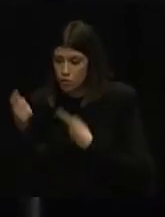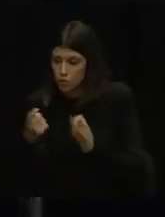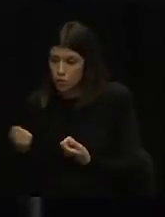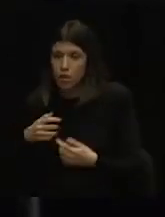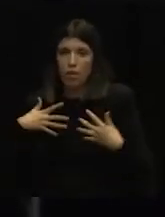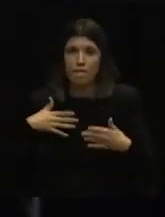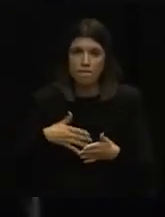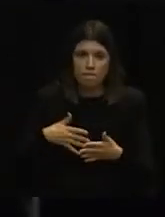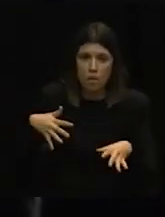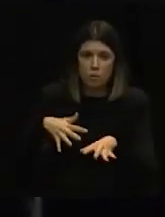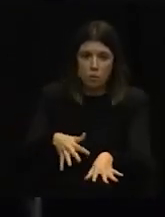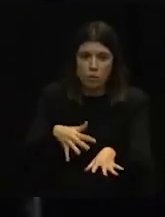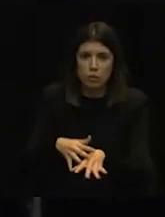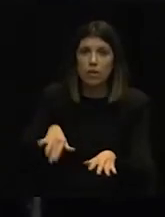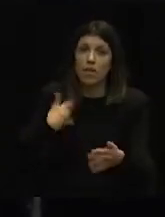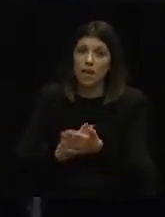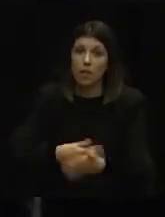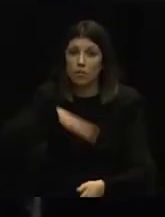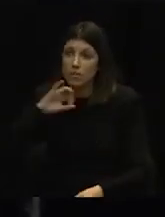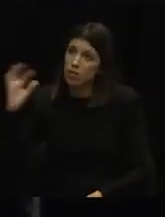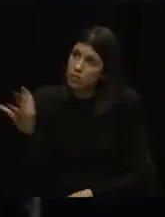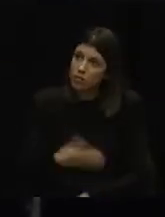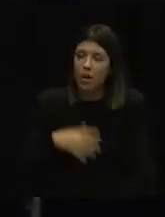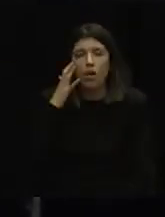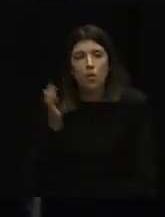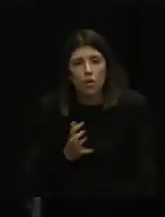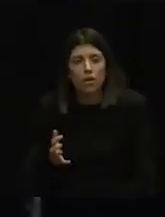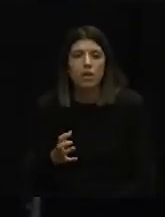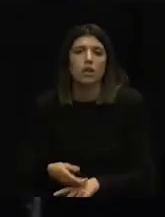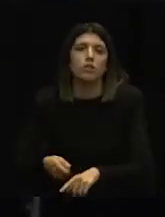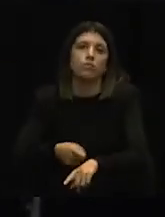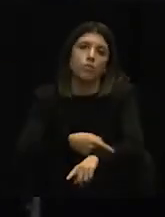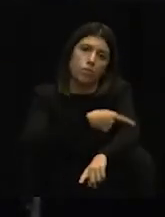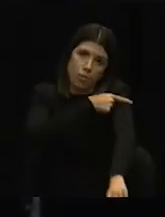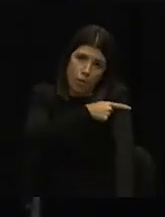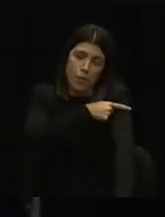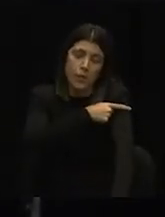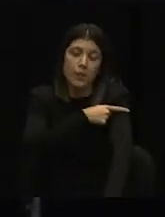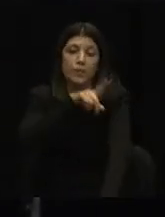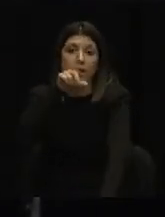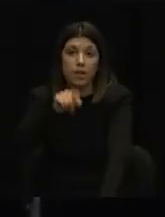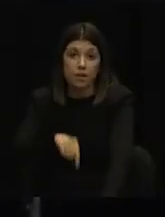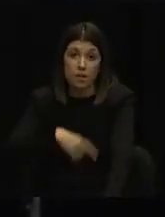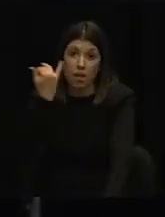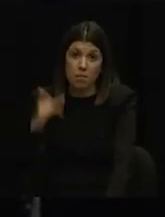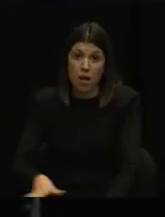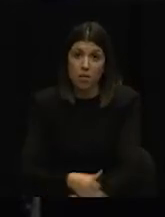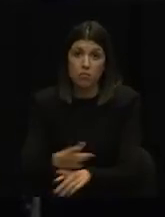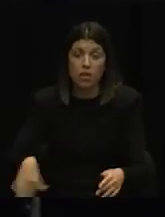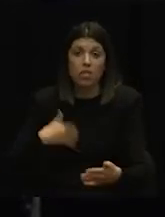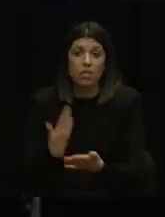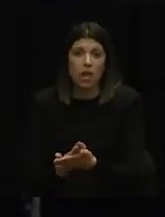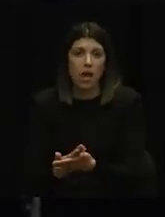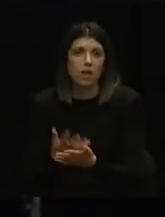teremos mais constante na mente e por isso mais poluição atmosférica mais ruído causas de tantos problemas de saúde na cidade é errada de que este congestionamento